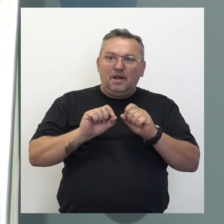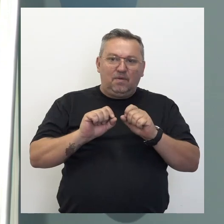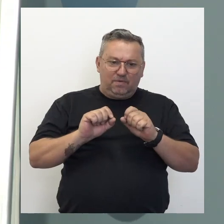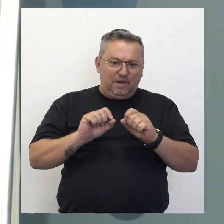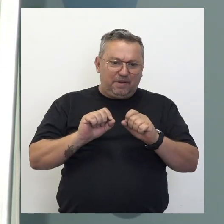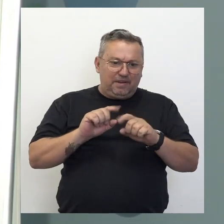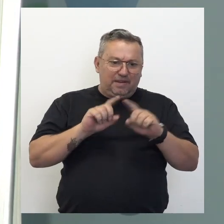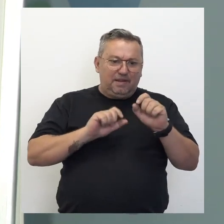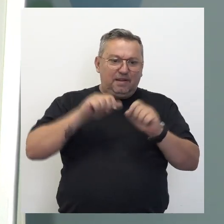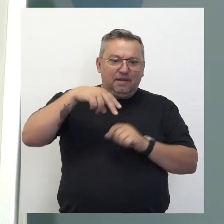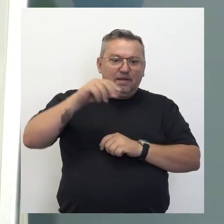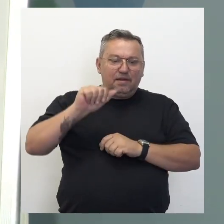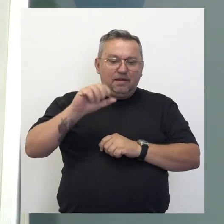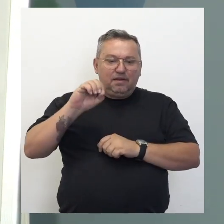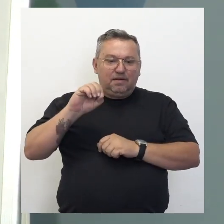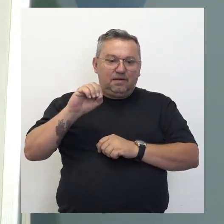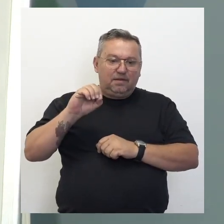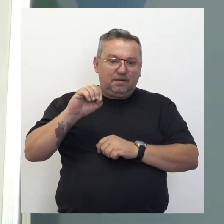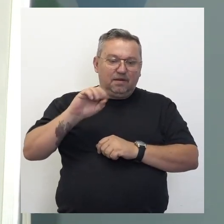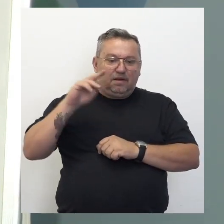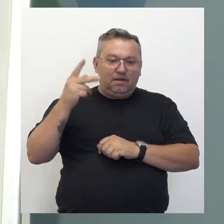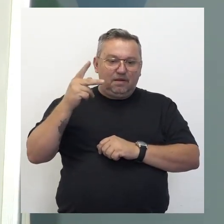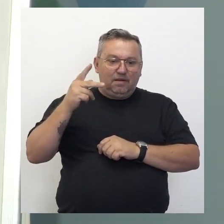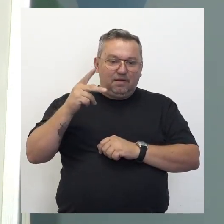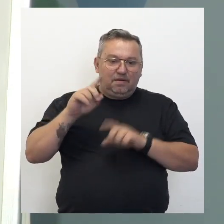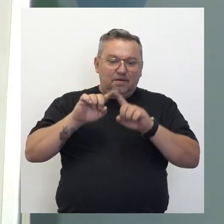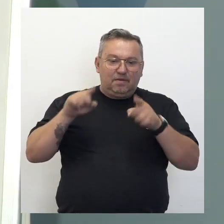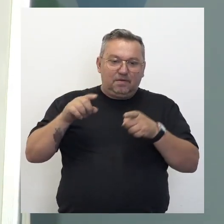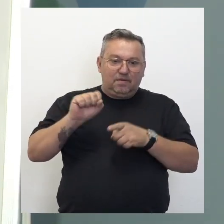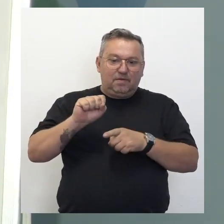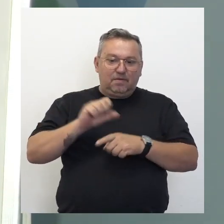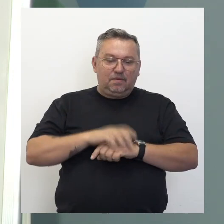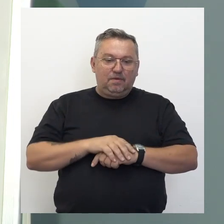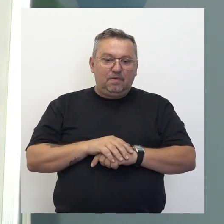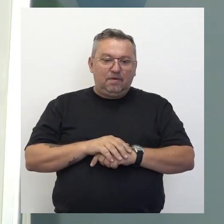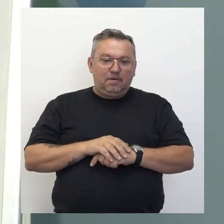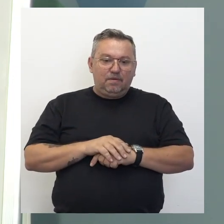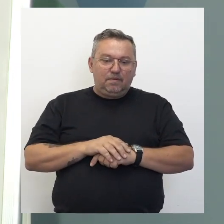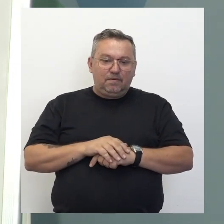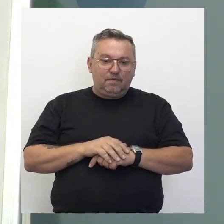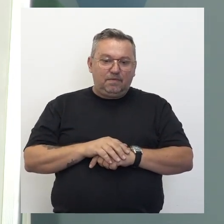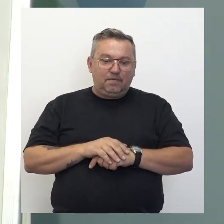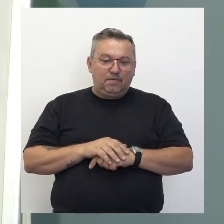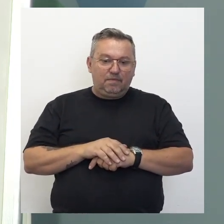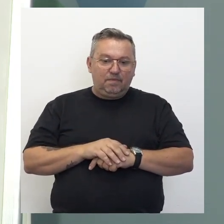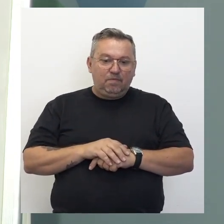OH. Qual é o estado físico dele? Sólido. Sólido. Isso é muito importante, hein, pessoal? Que está em equilíbrio quem?